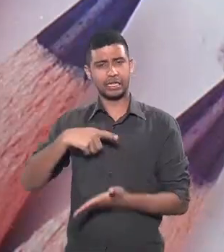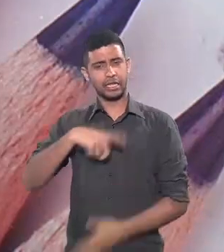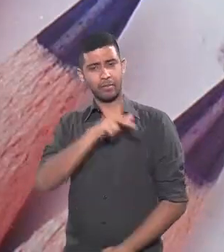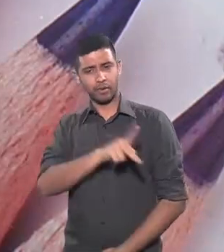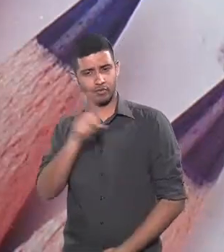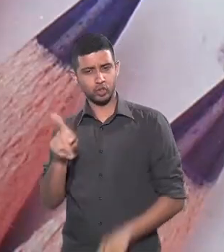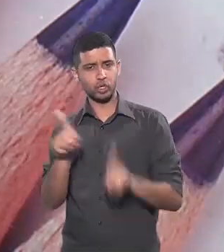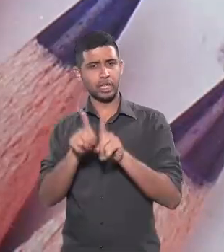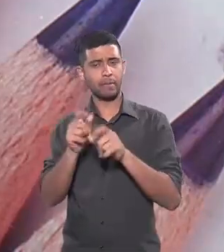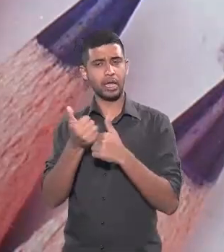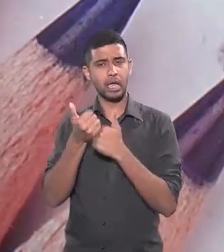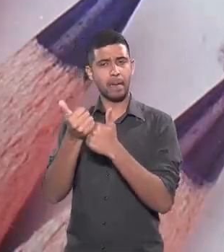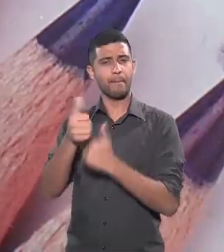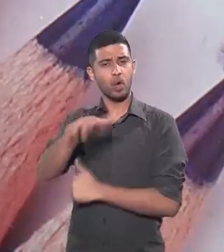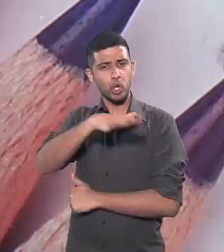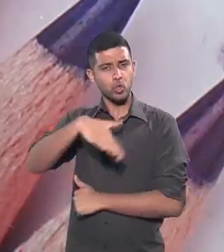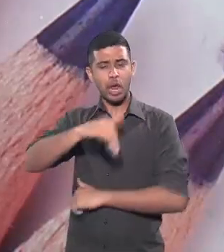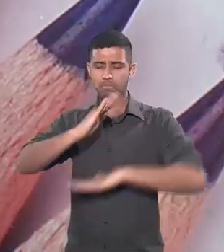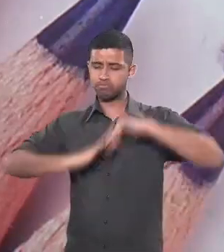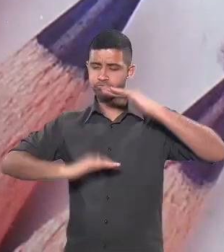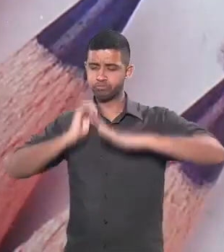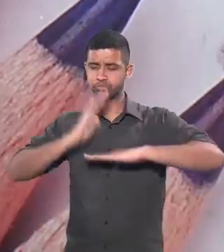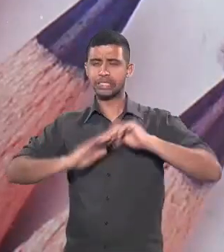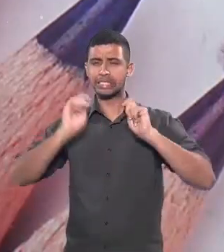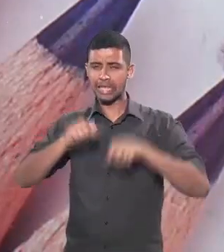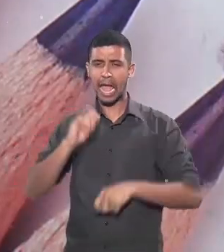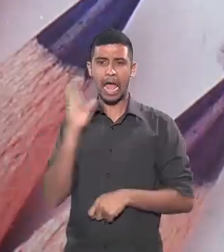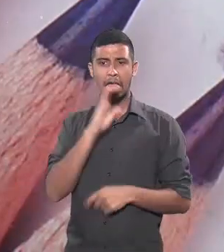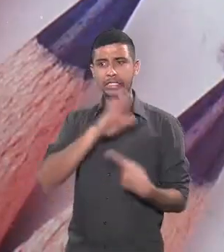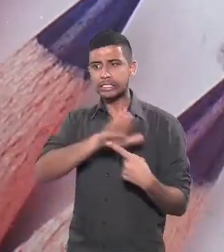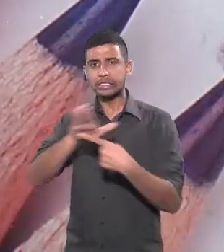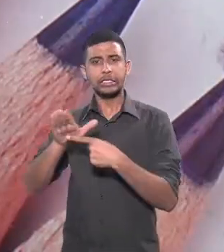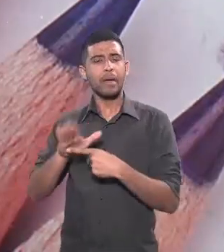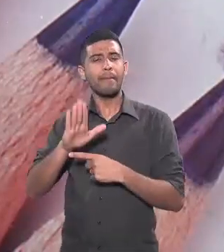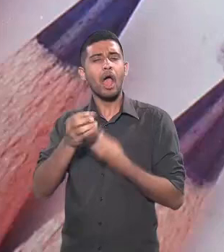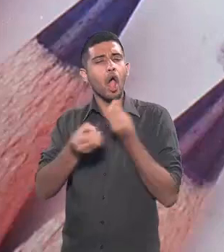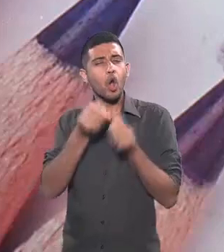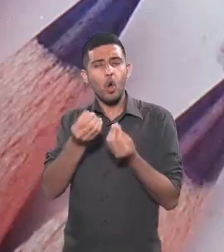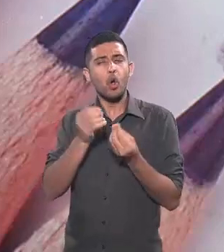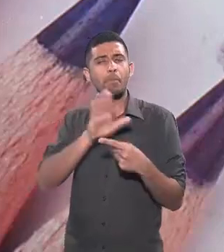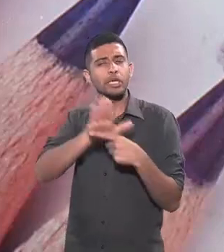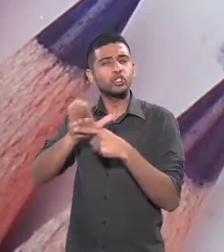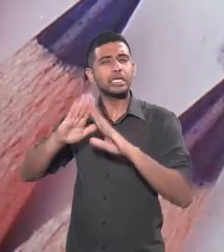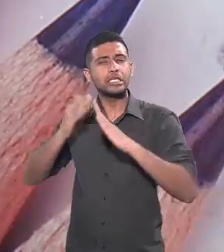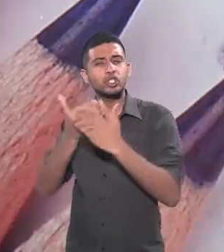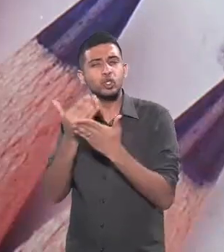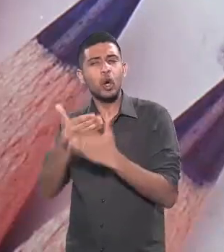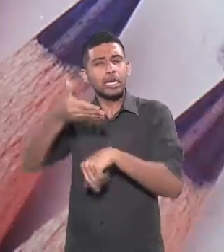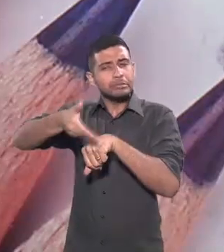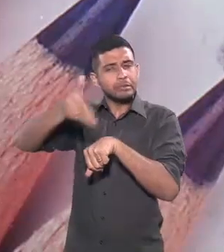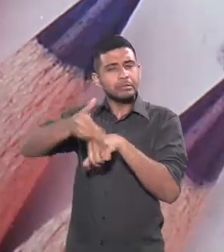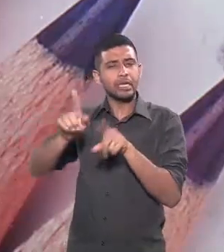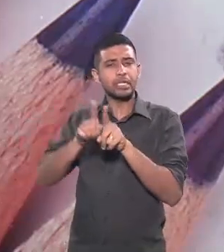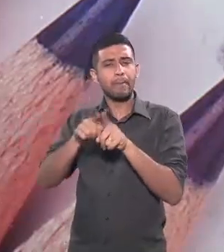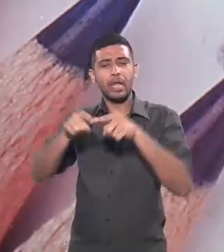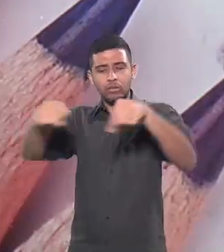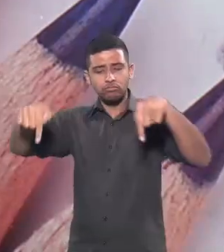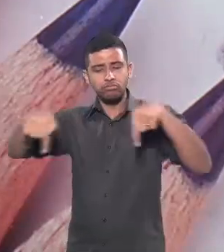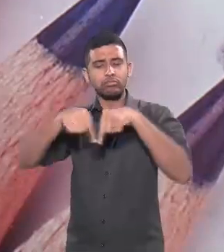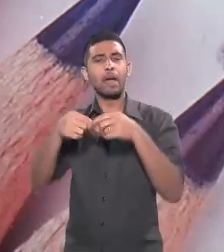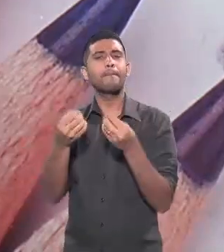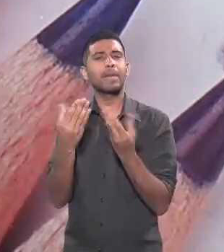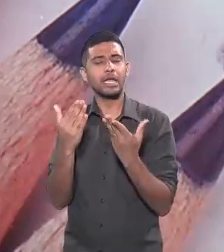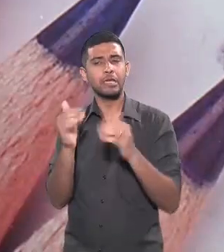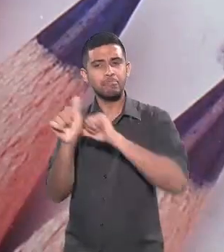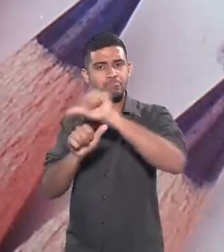a ter professores e colaboradores capacitados em primeiros socorros. Mas como preparar as escolas e demais ambientes